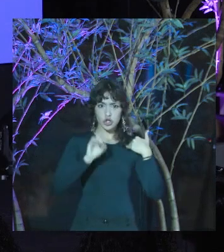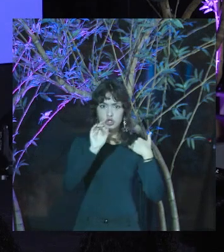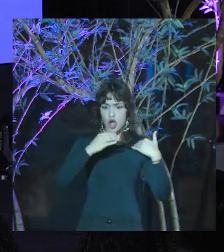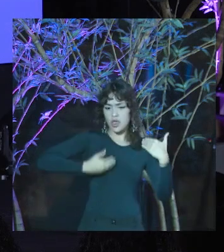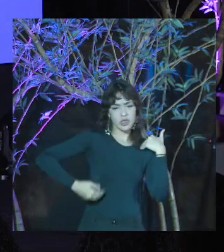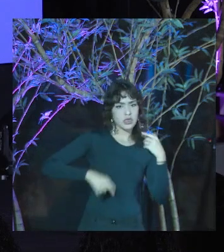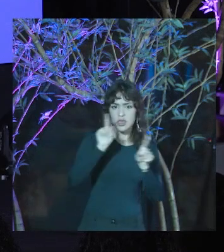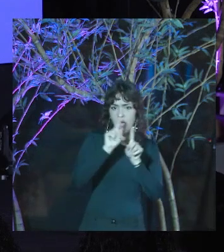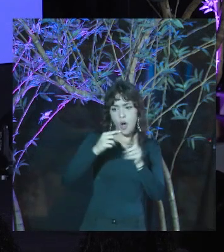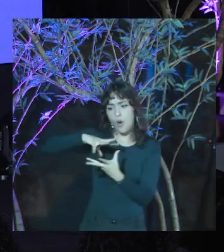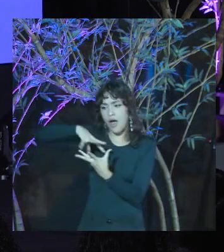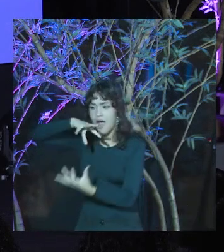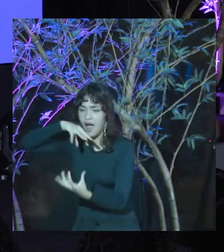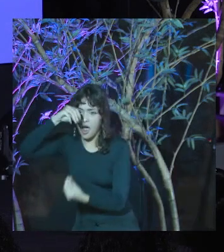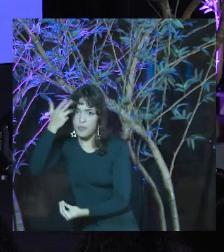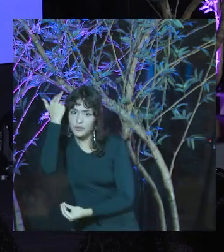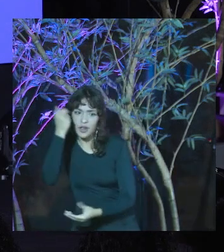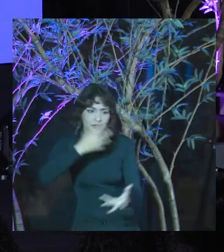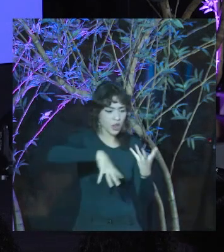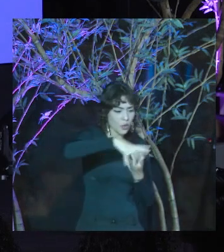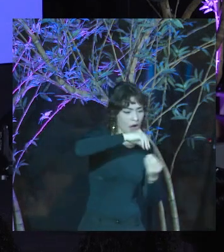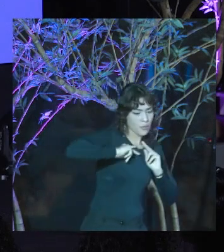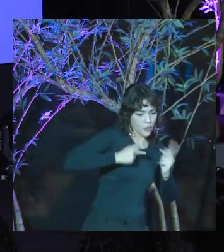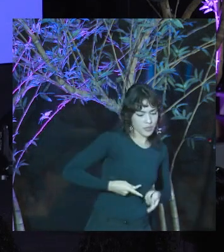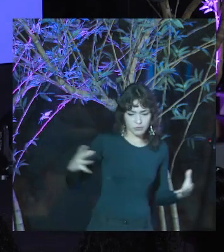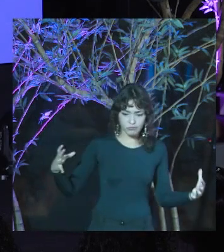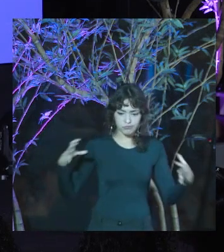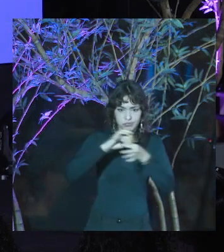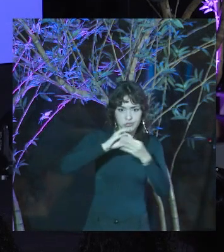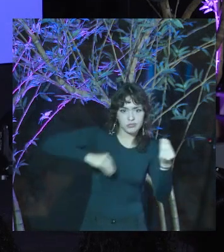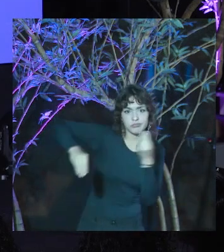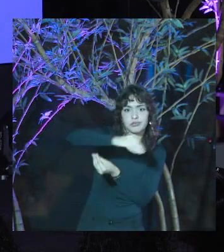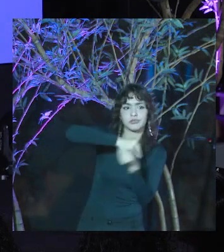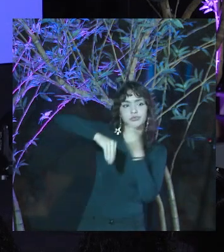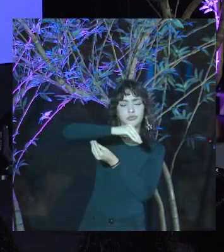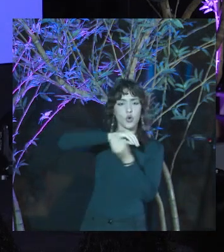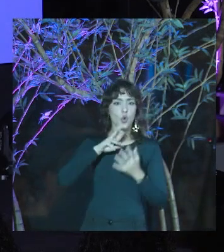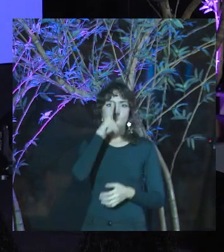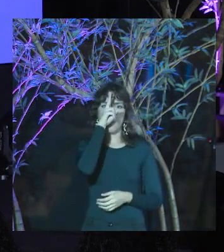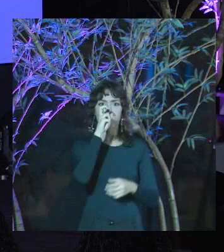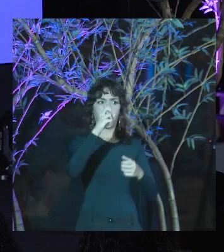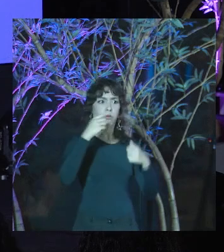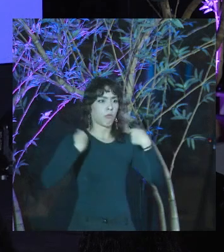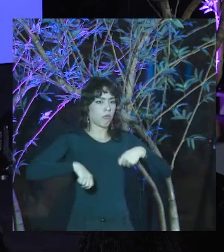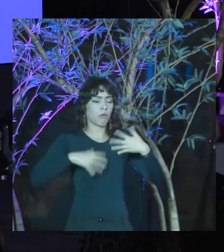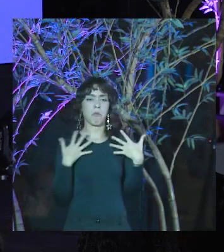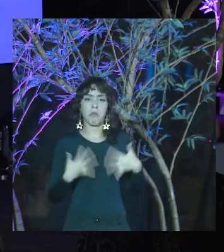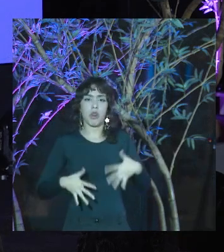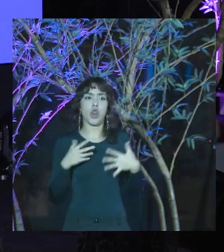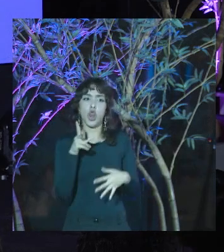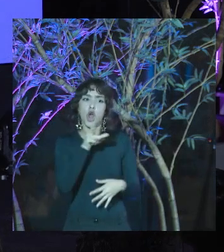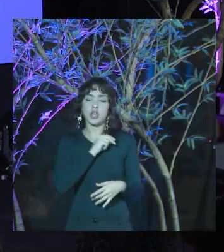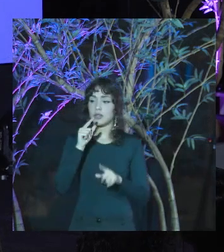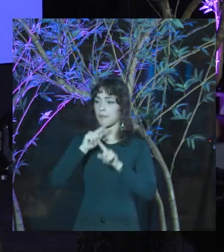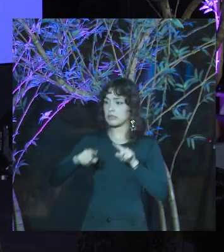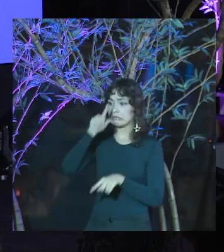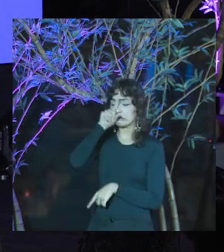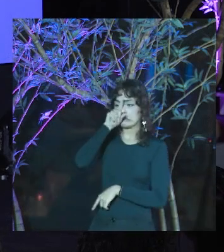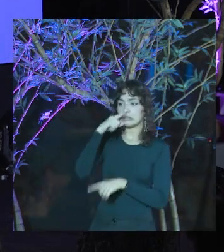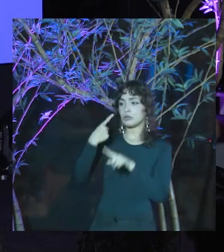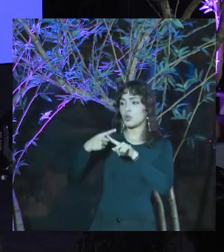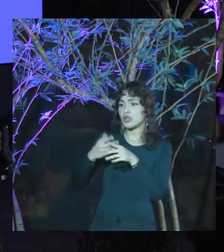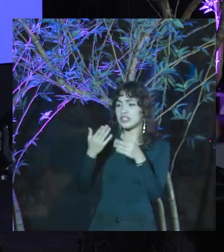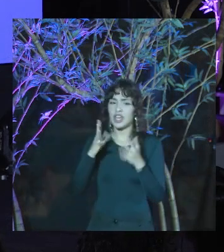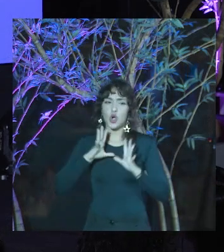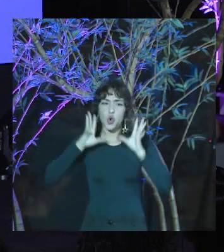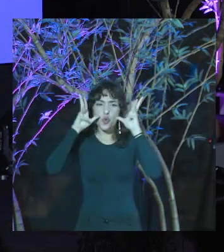de alma mesmo, esse é o conceito, né? E aquilo era muito, dava força para o indivíduo, mas era meio perigoso, porque o animal toma